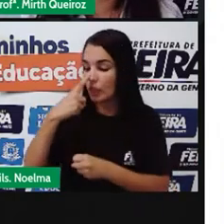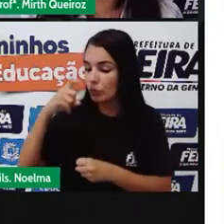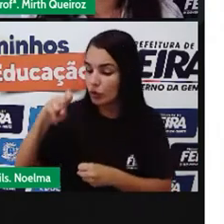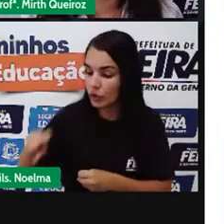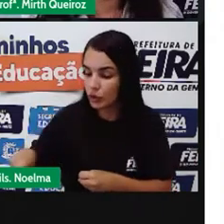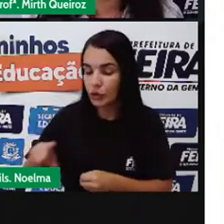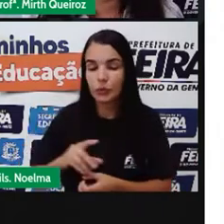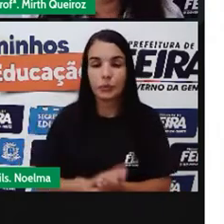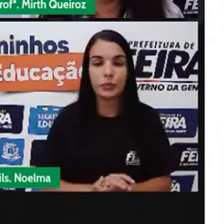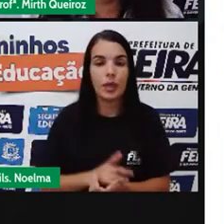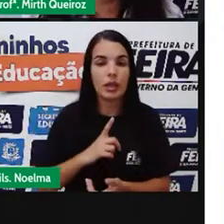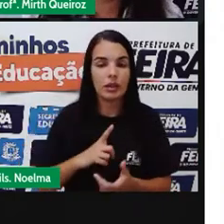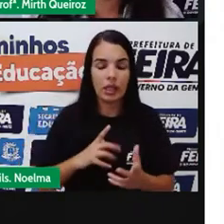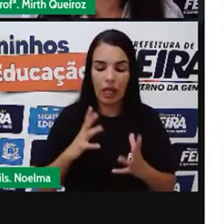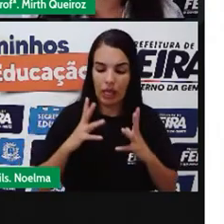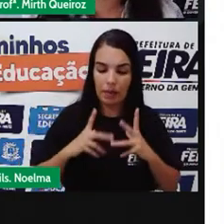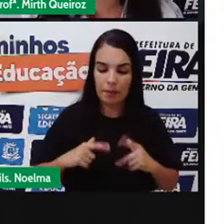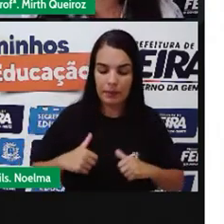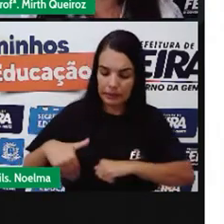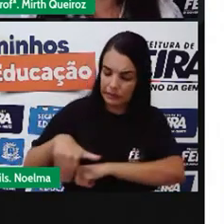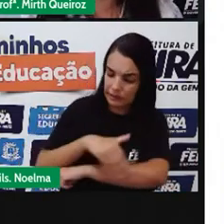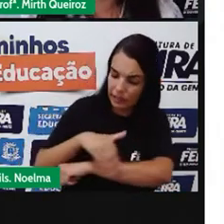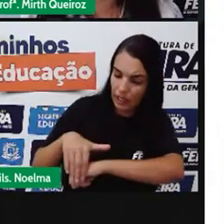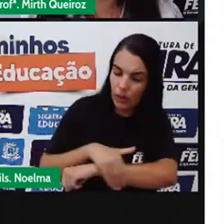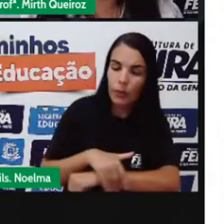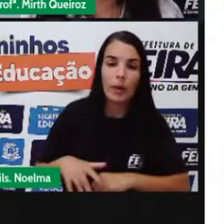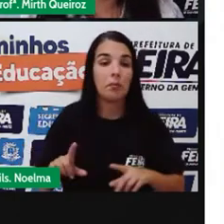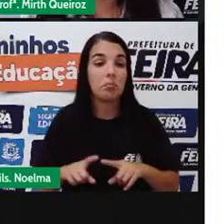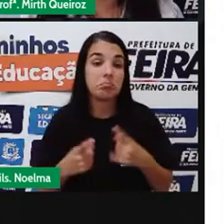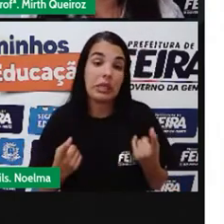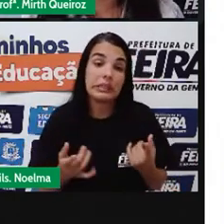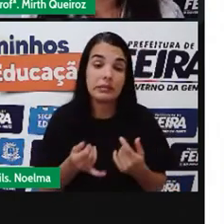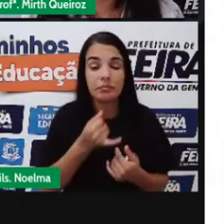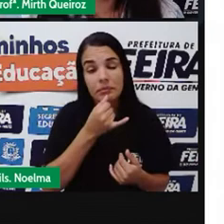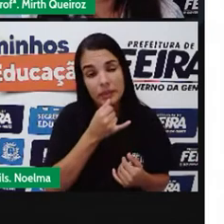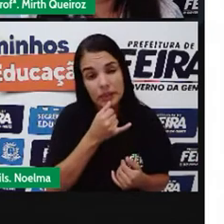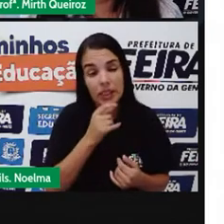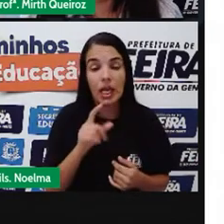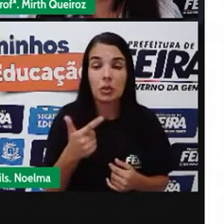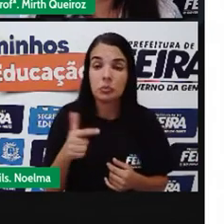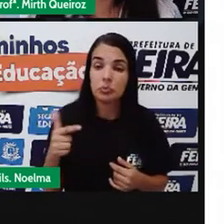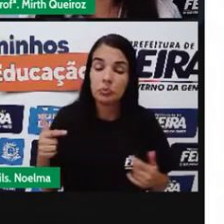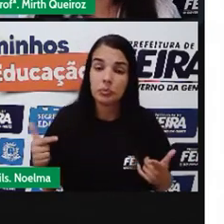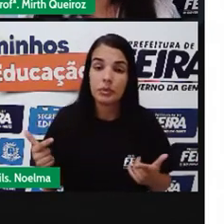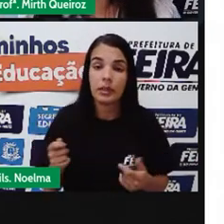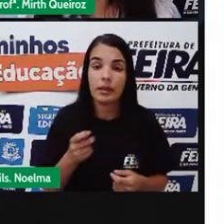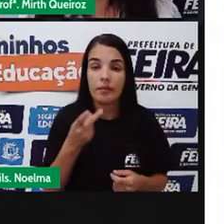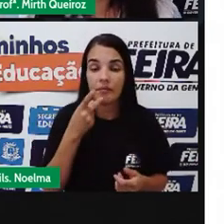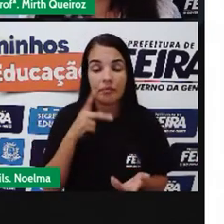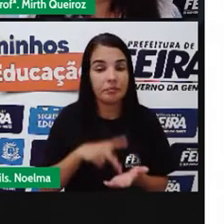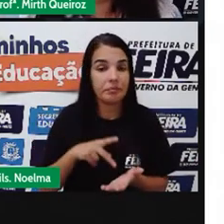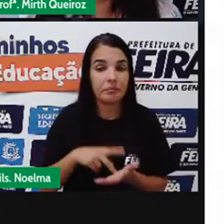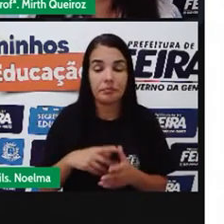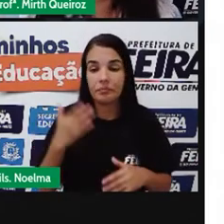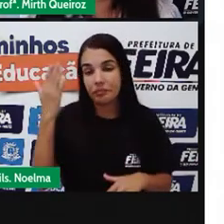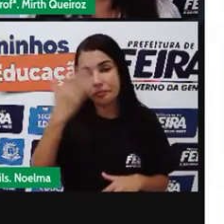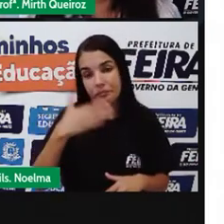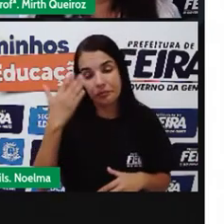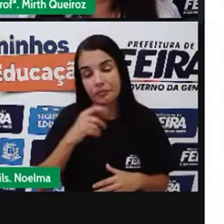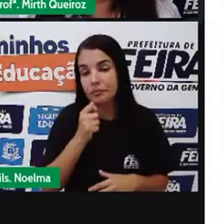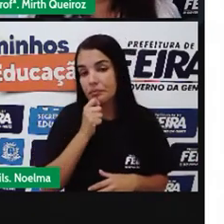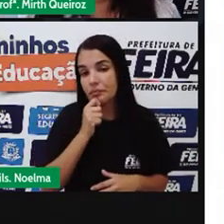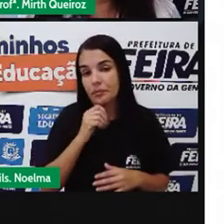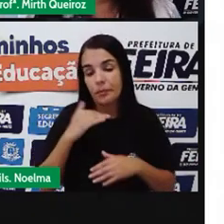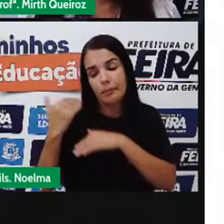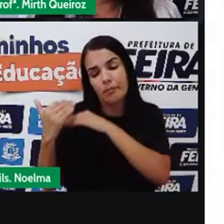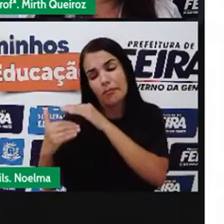resíduos sólidos, a limpeza pública, mas infelizmente ainda não é uma realidade. Estamos melhorando bastante